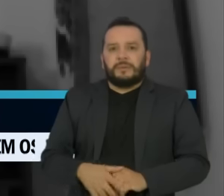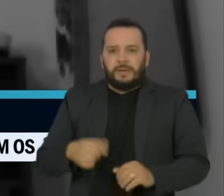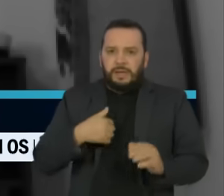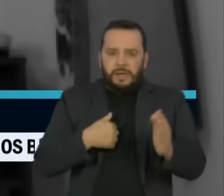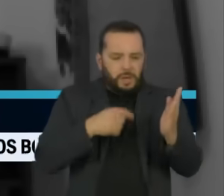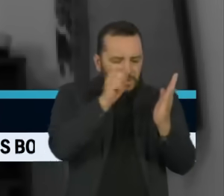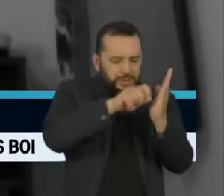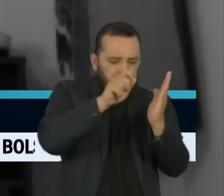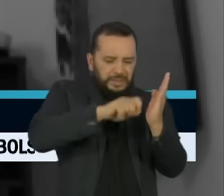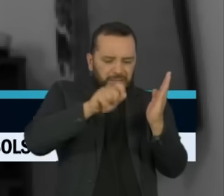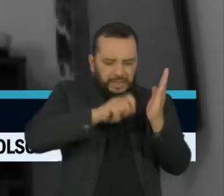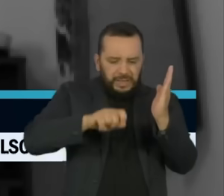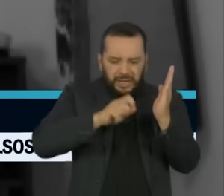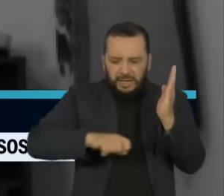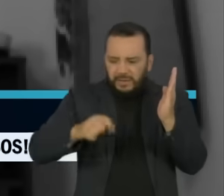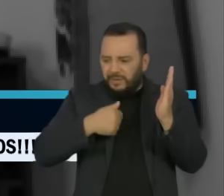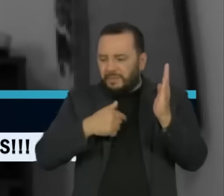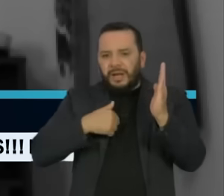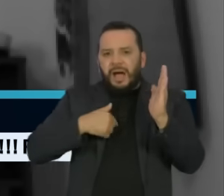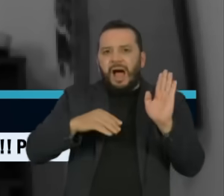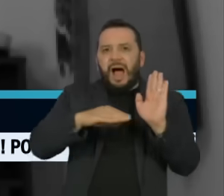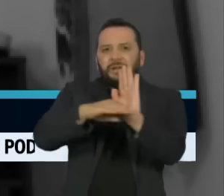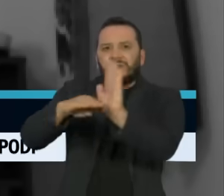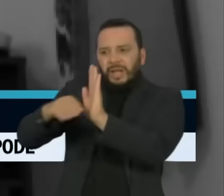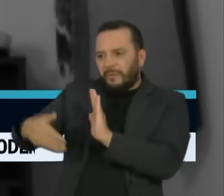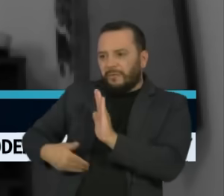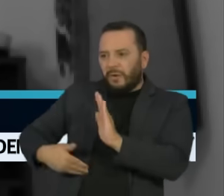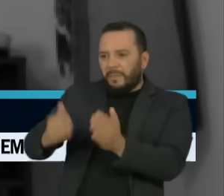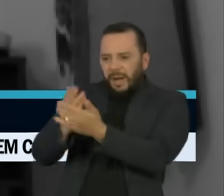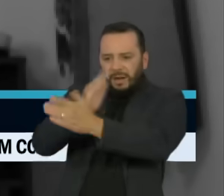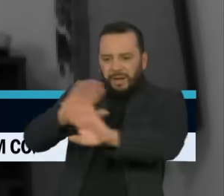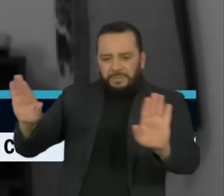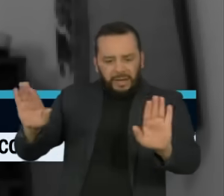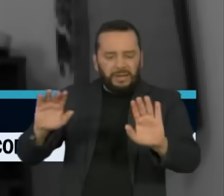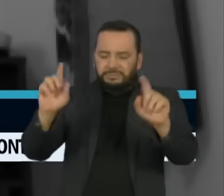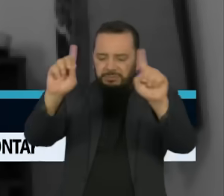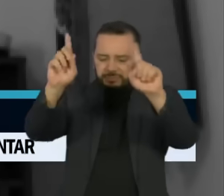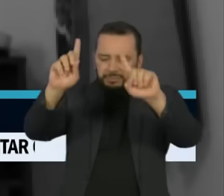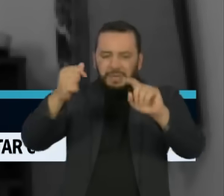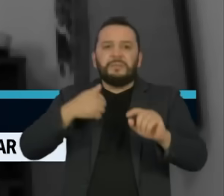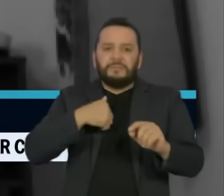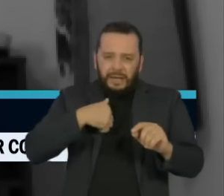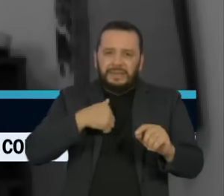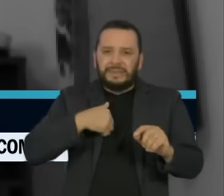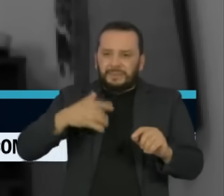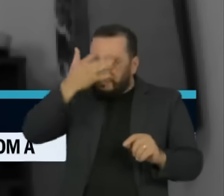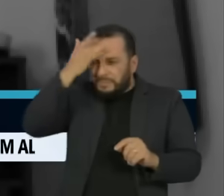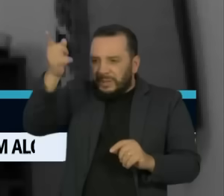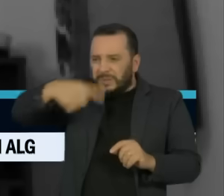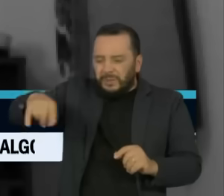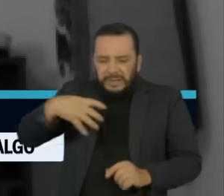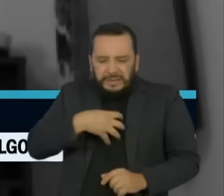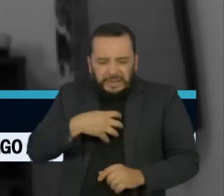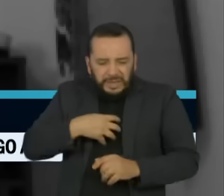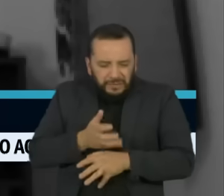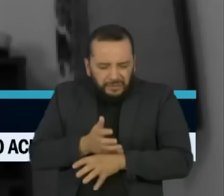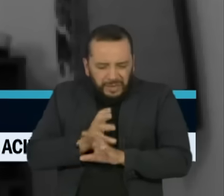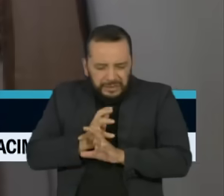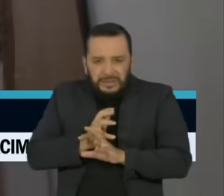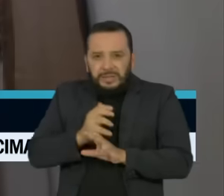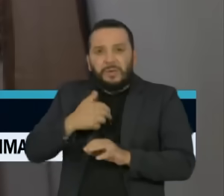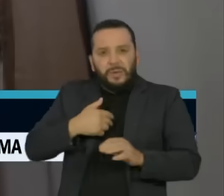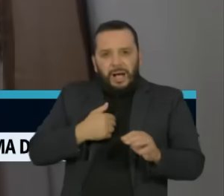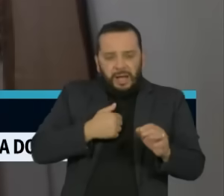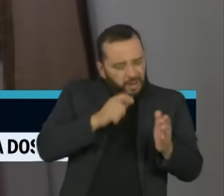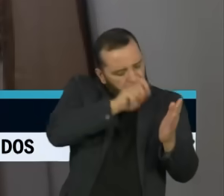para matar a fome de multidões, mas espero que minhas palavras preencham um vazio que te ajude a se manter de pé.